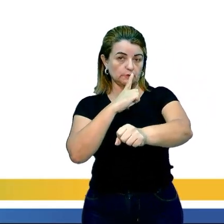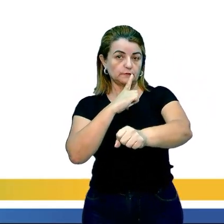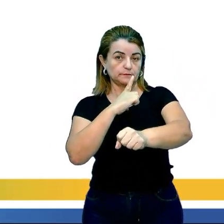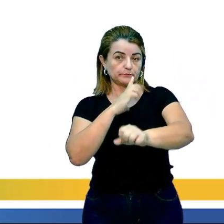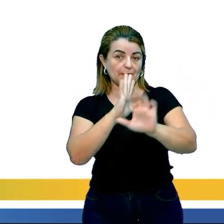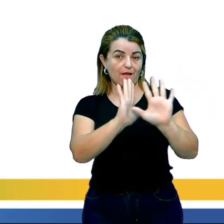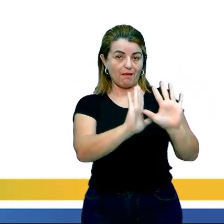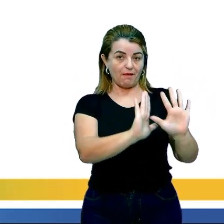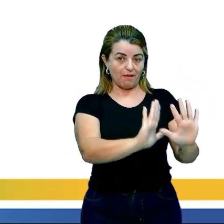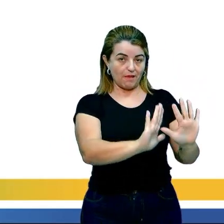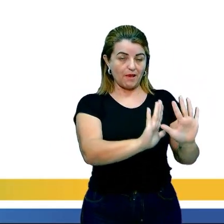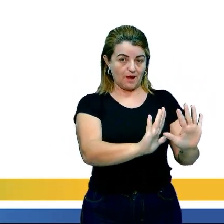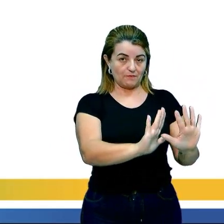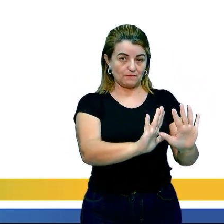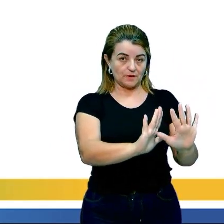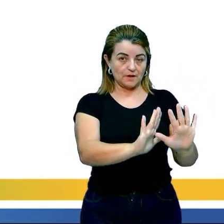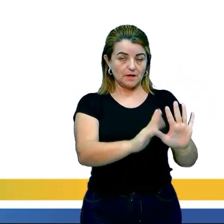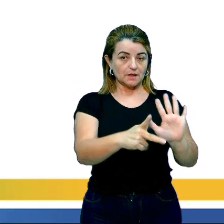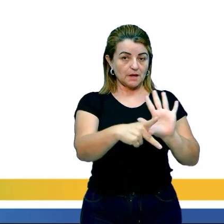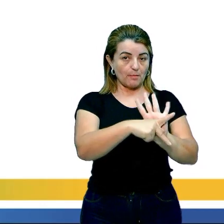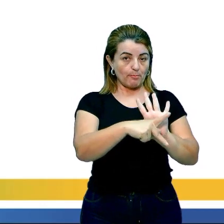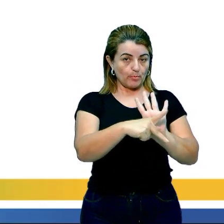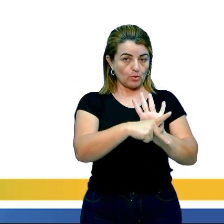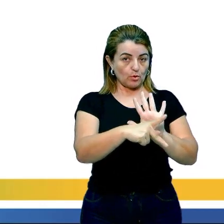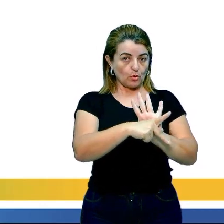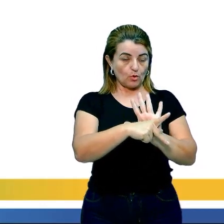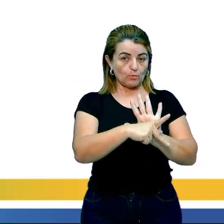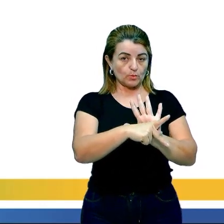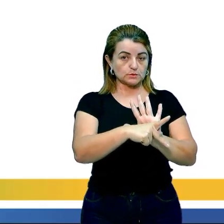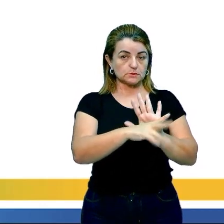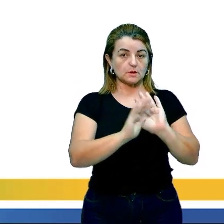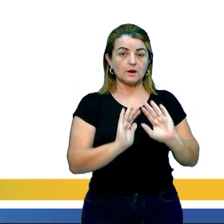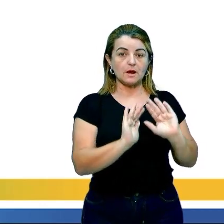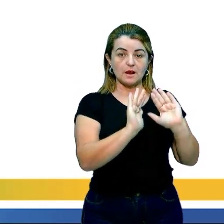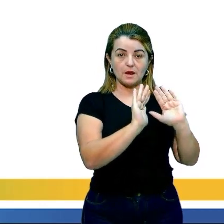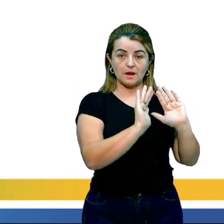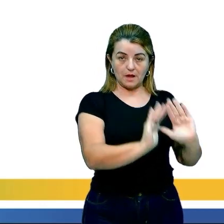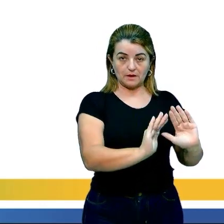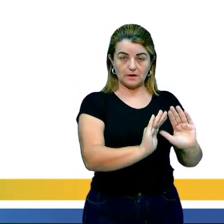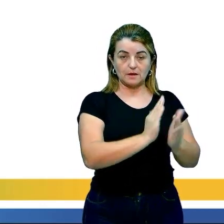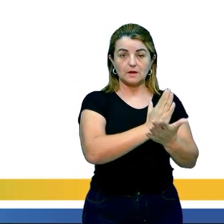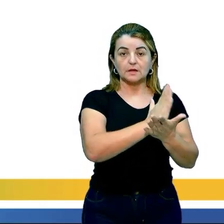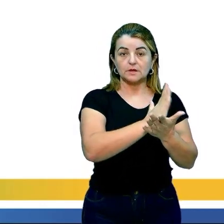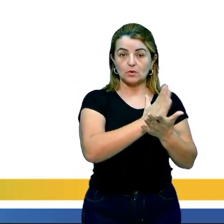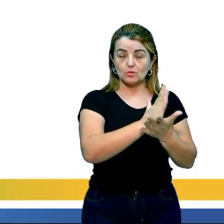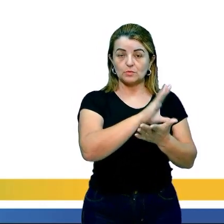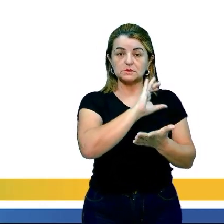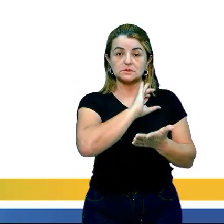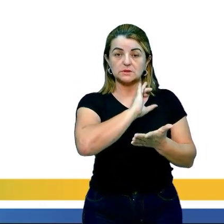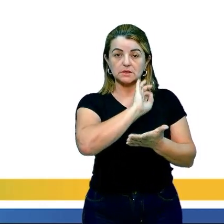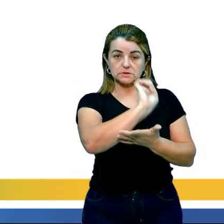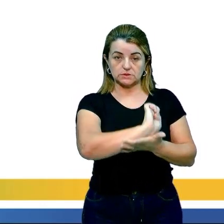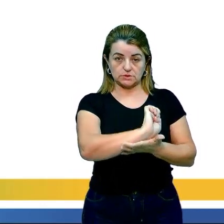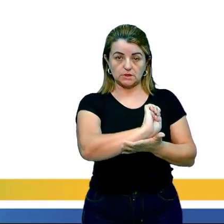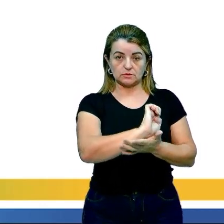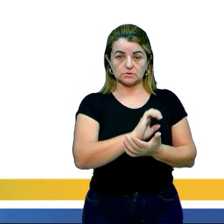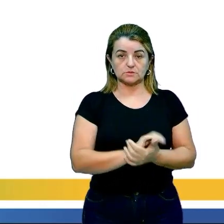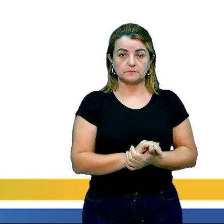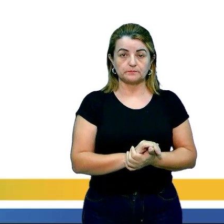essa característica geográfica que ela vai ser predominante em algumas cidades-estados